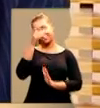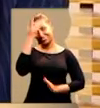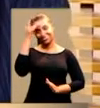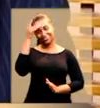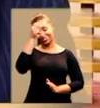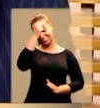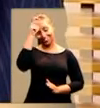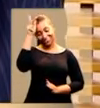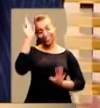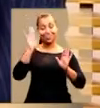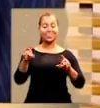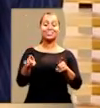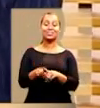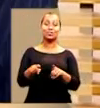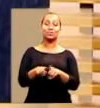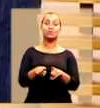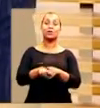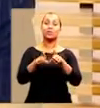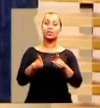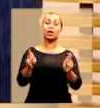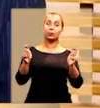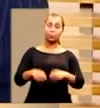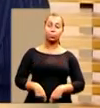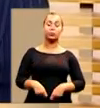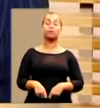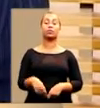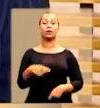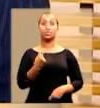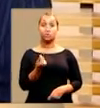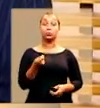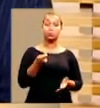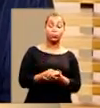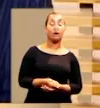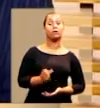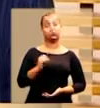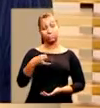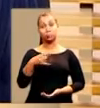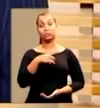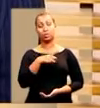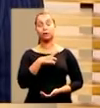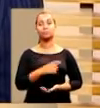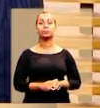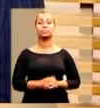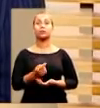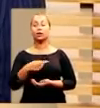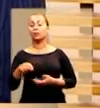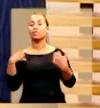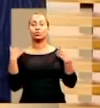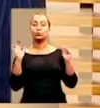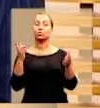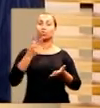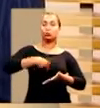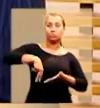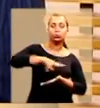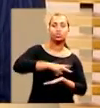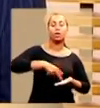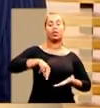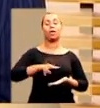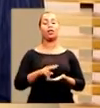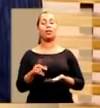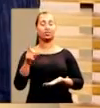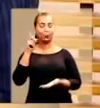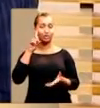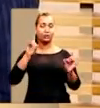Teatro Municipal ou para o Paulo Moura, mas levar para o lugar que for possível. Tem custo? Tem custo. Para levar um show de jazz para o Dia